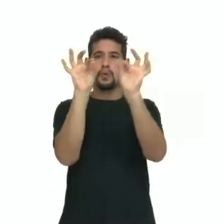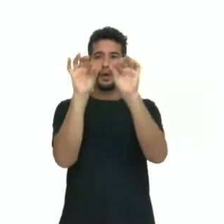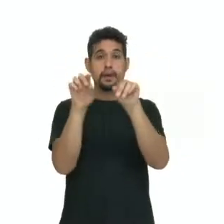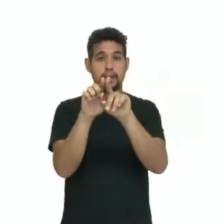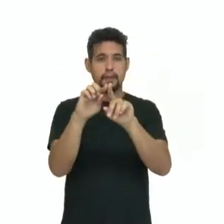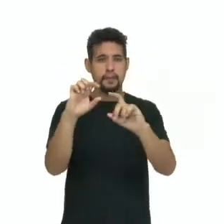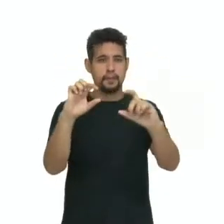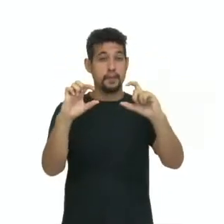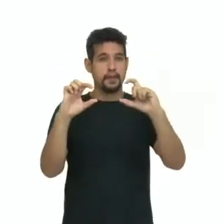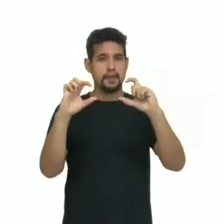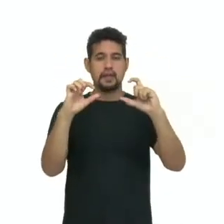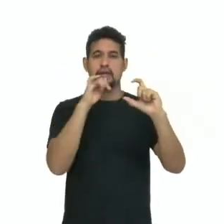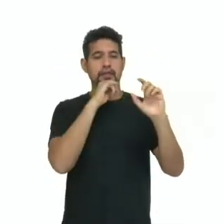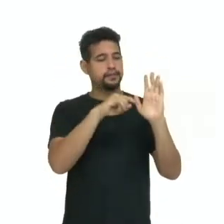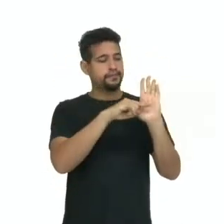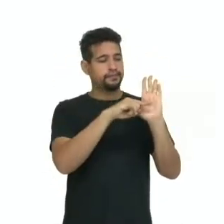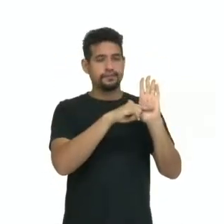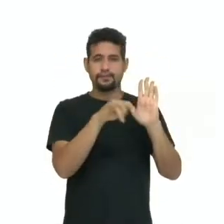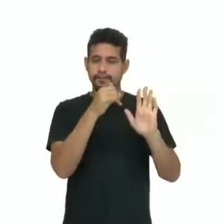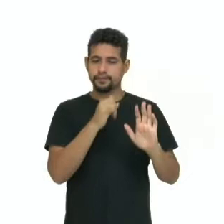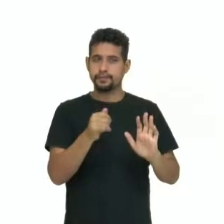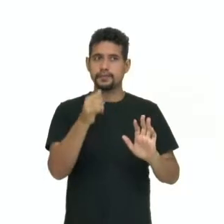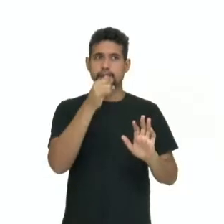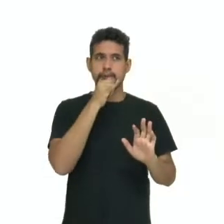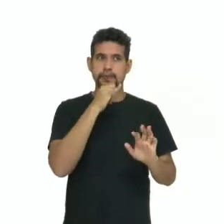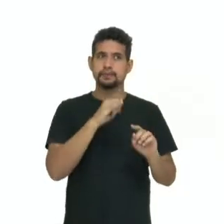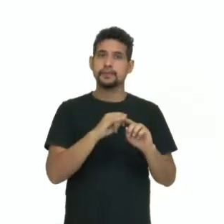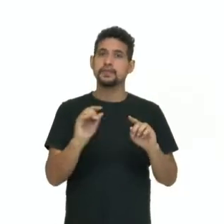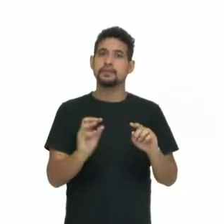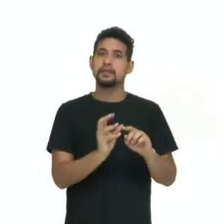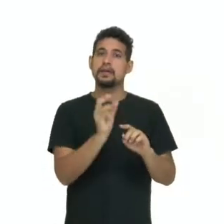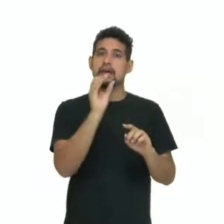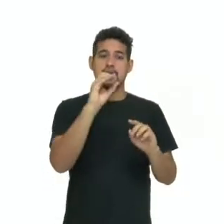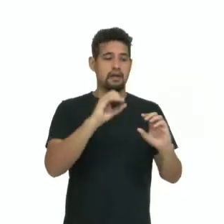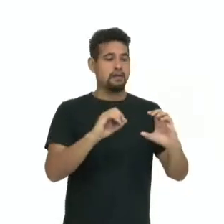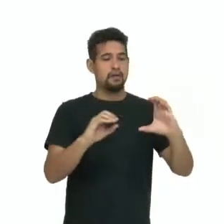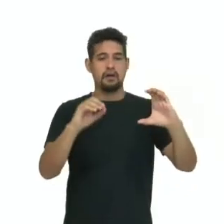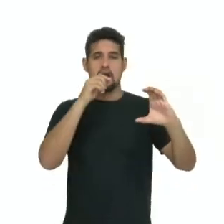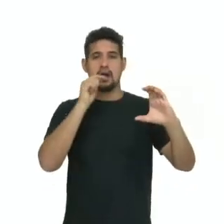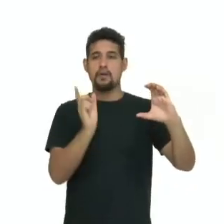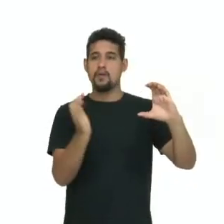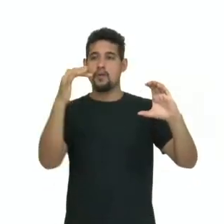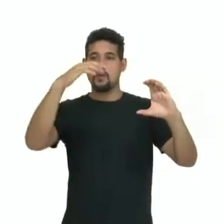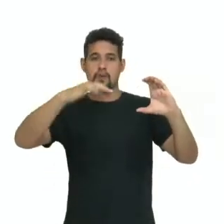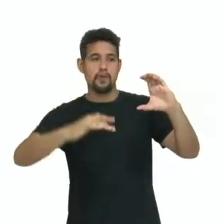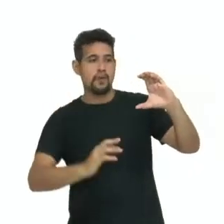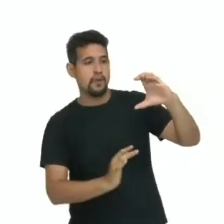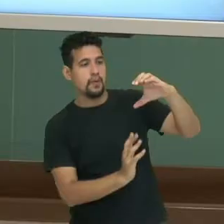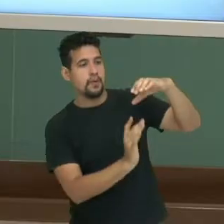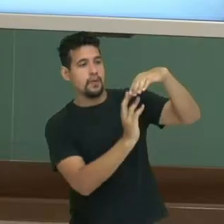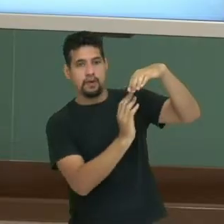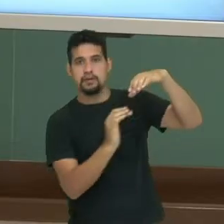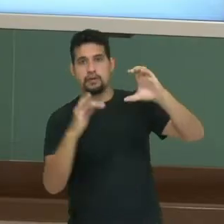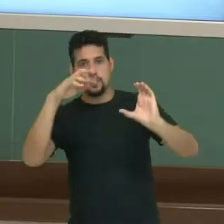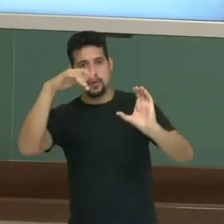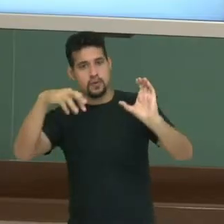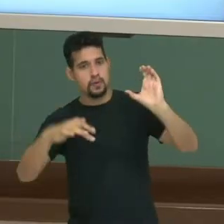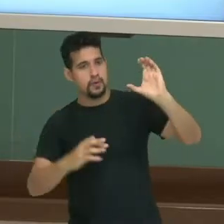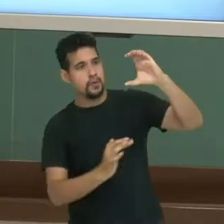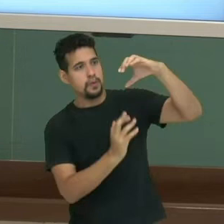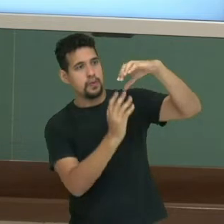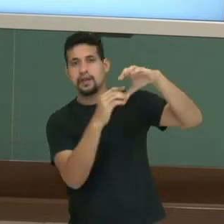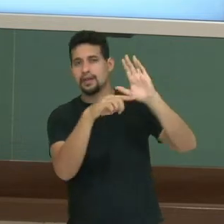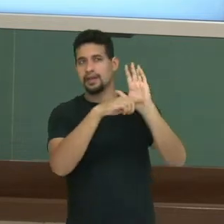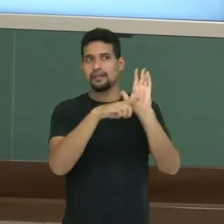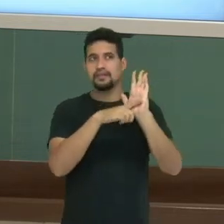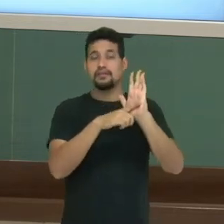na parte negativa, os elétrons vão sair aqui, né, vão entrar no cátodo, que aqui para a eletrólise é a parte negativa. Lá